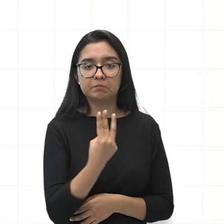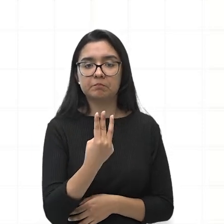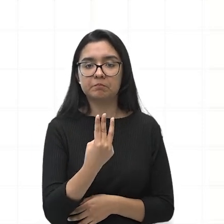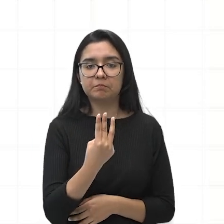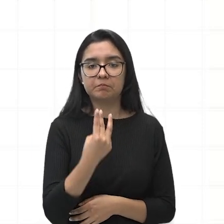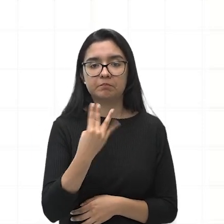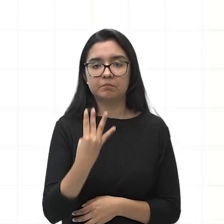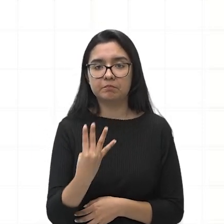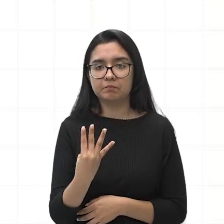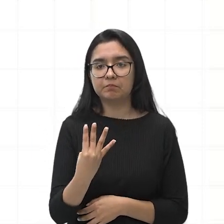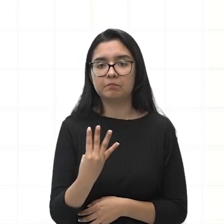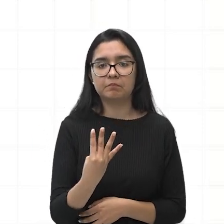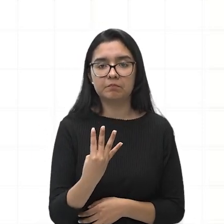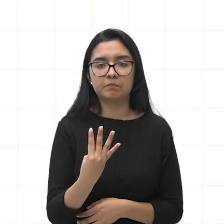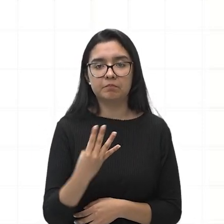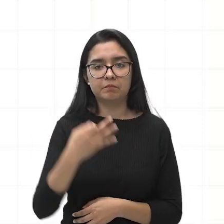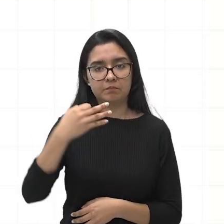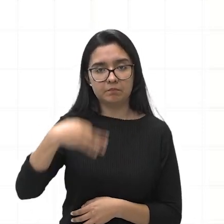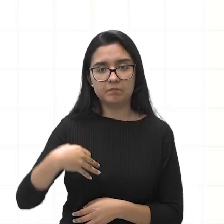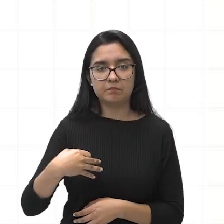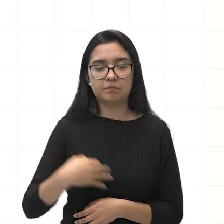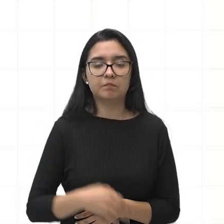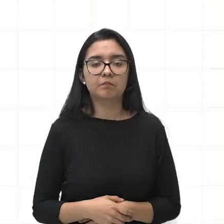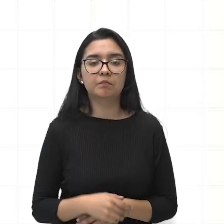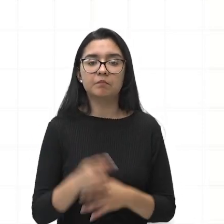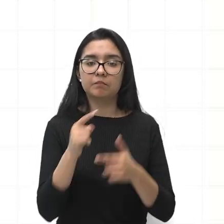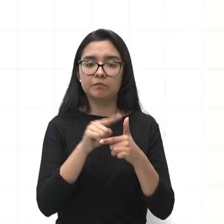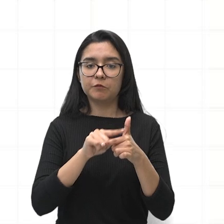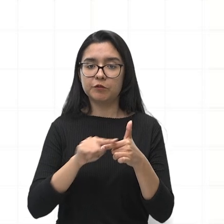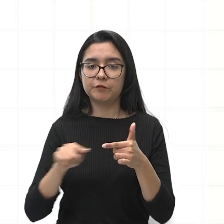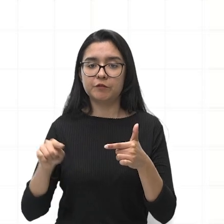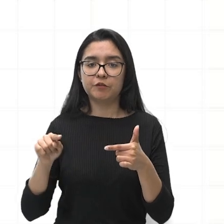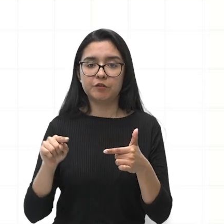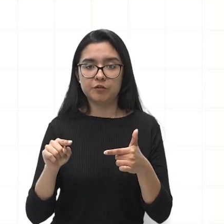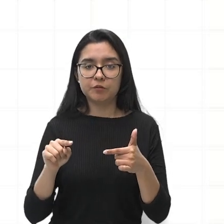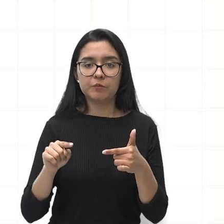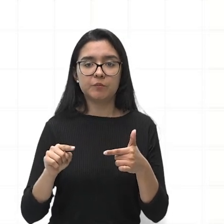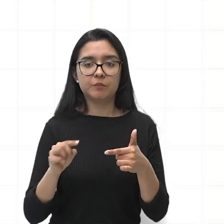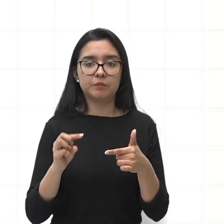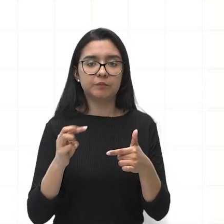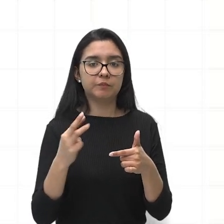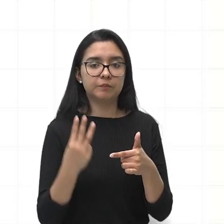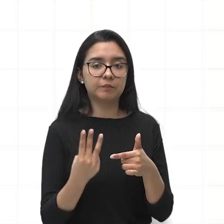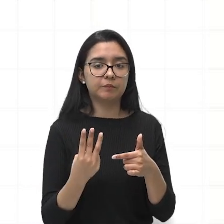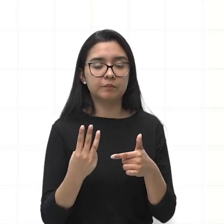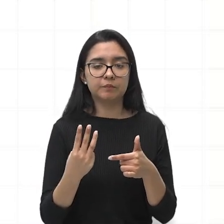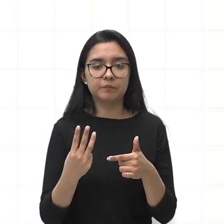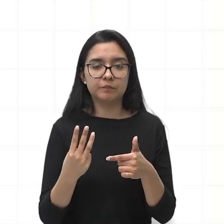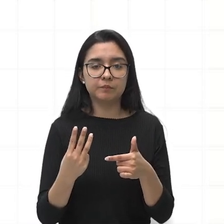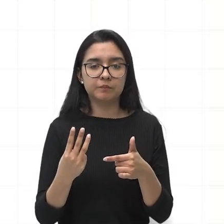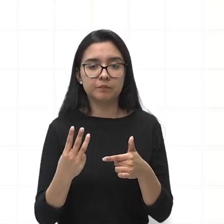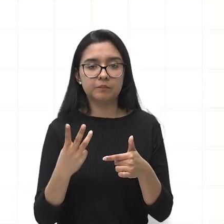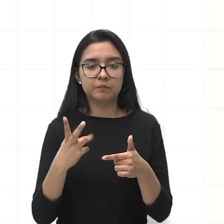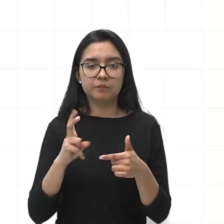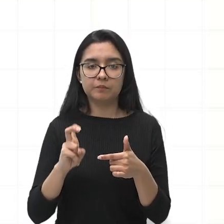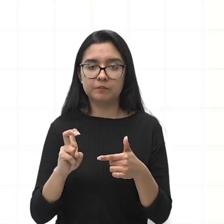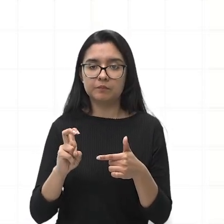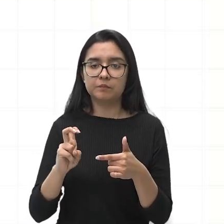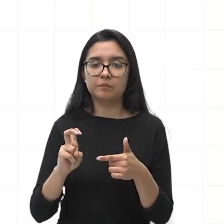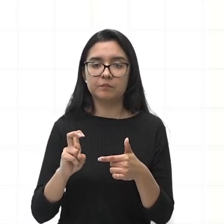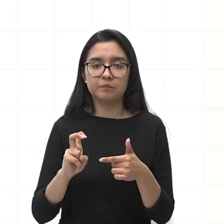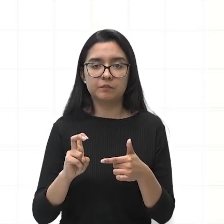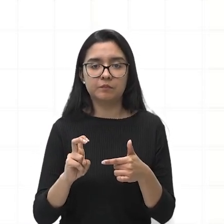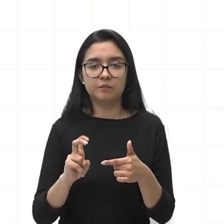34, certo? Dividido por quanto? Por